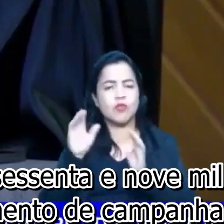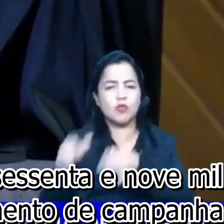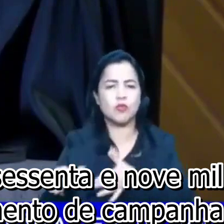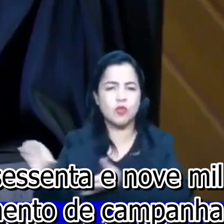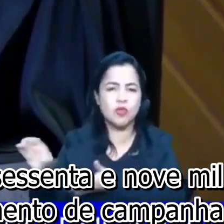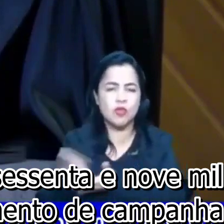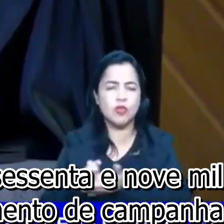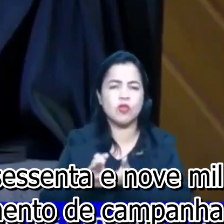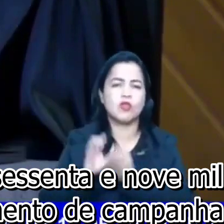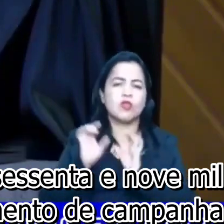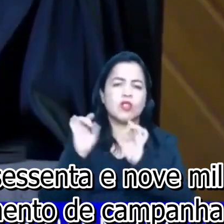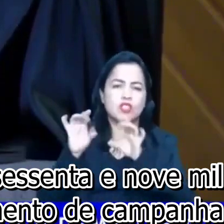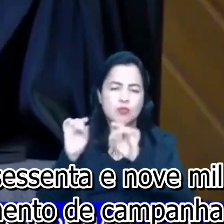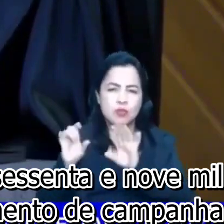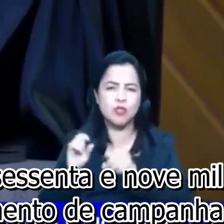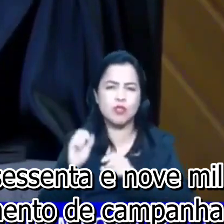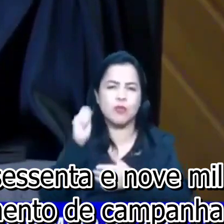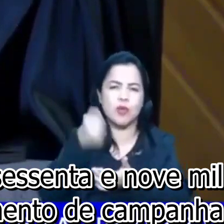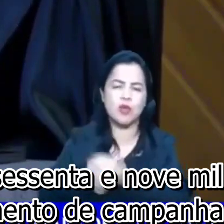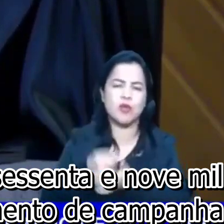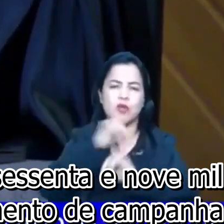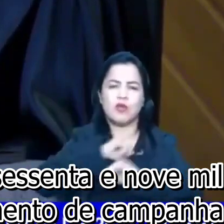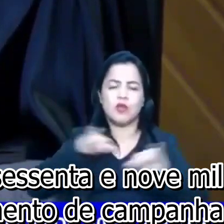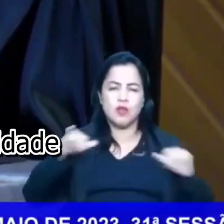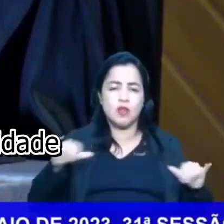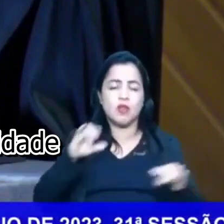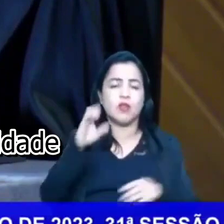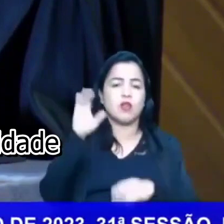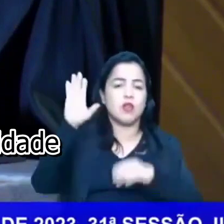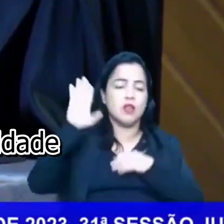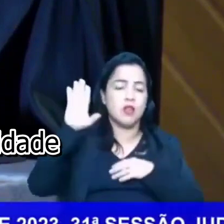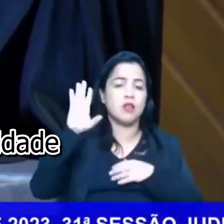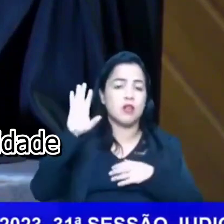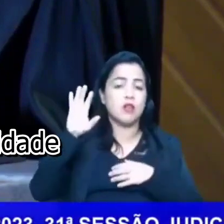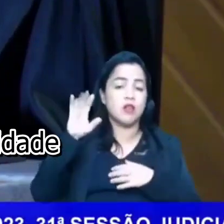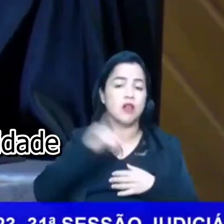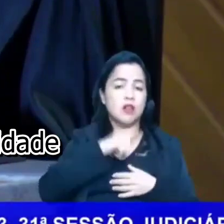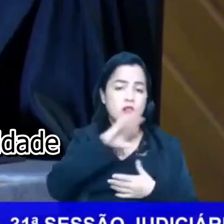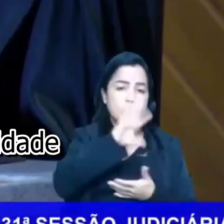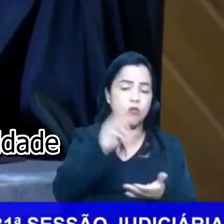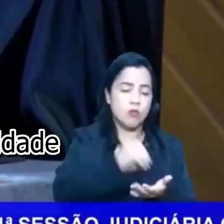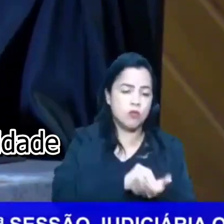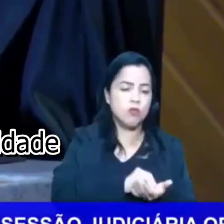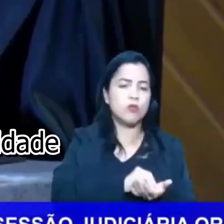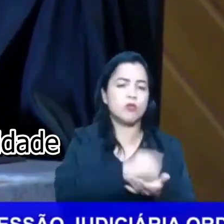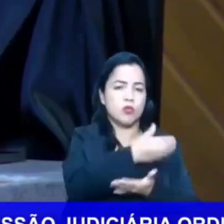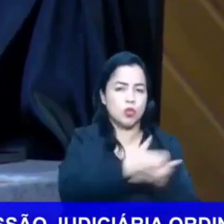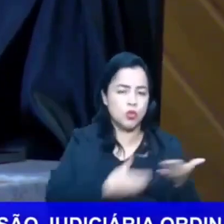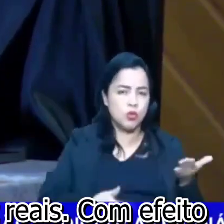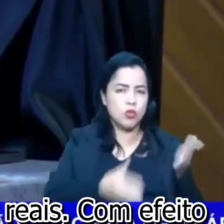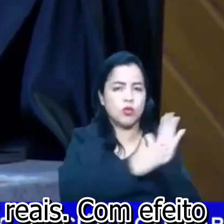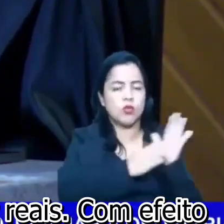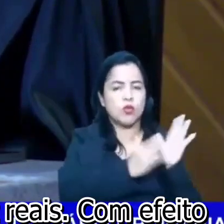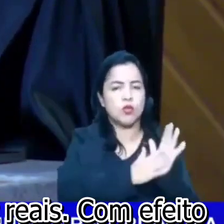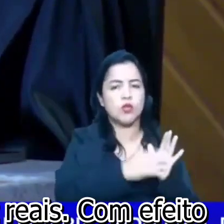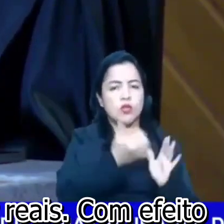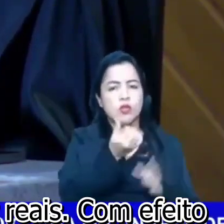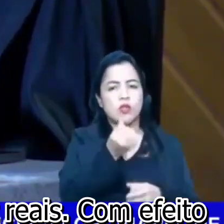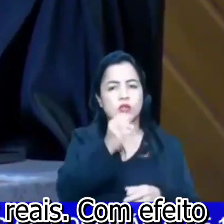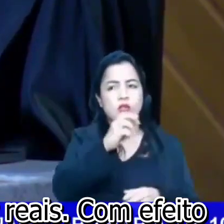recurso de Fundo Especial de Financiamento de Campanha, a candidata juntou comprovação da regularidade dos gastos apenas de R$